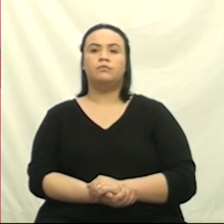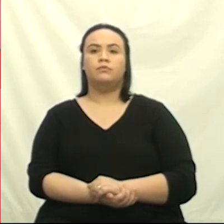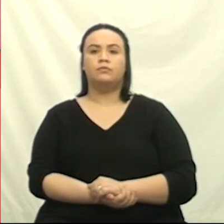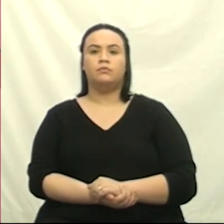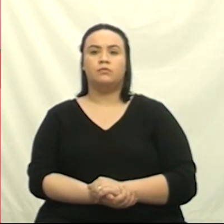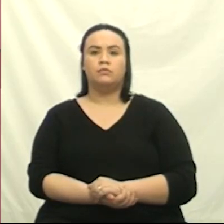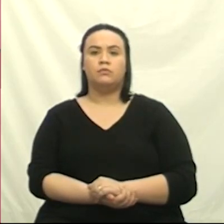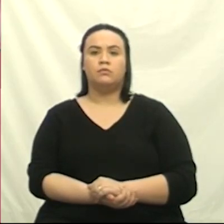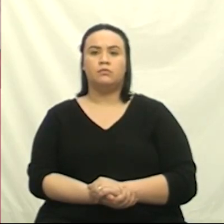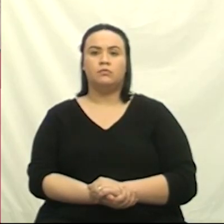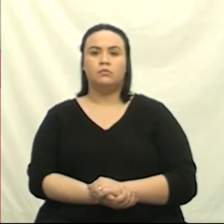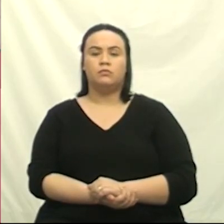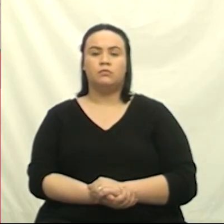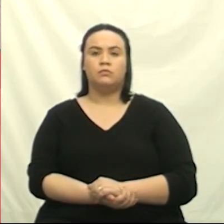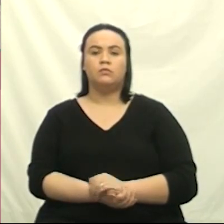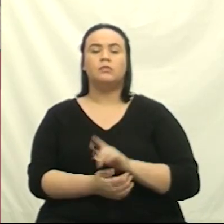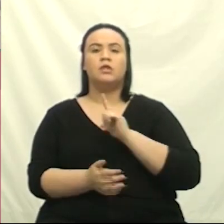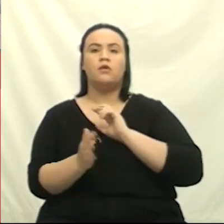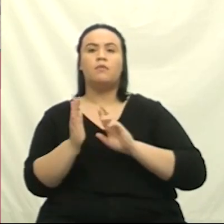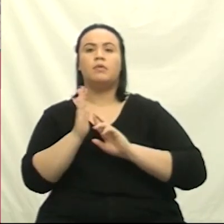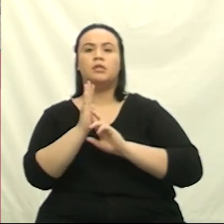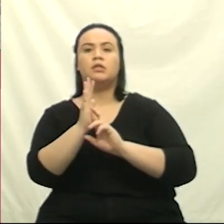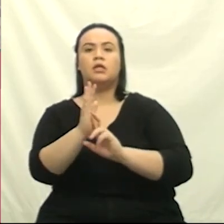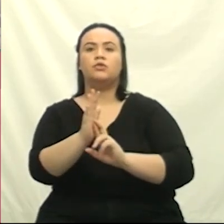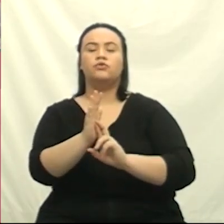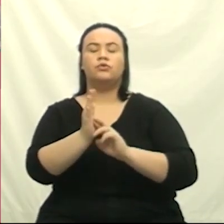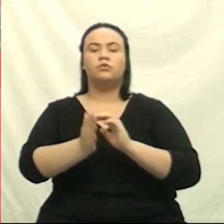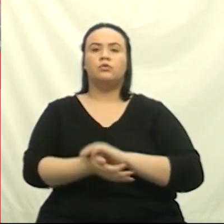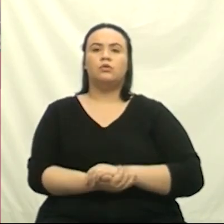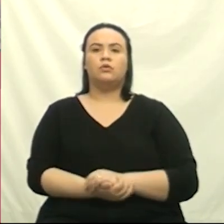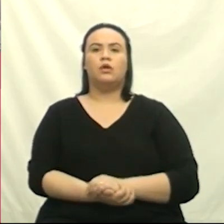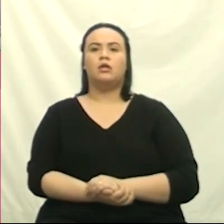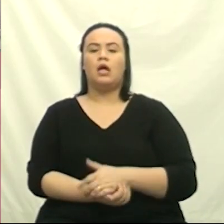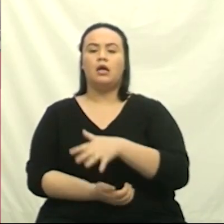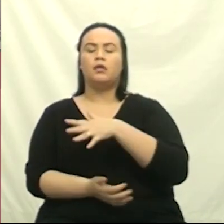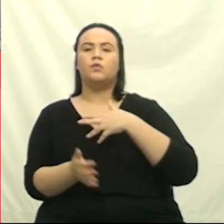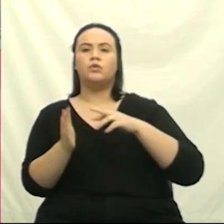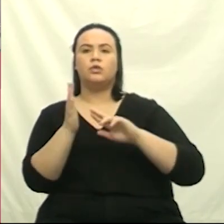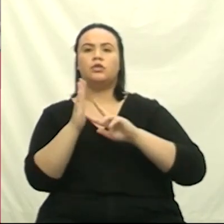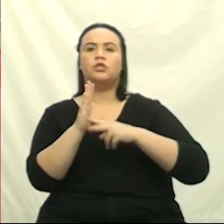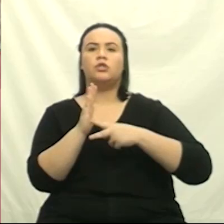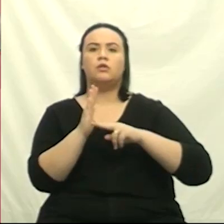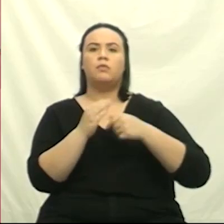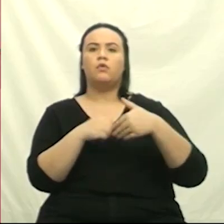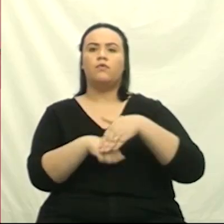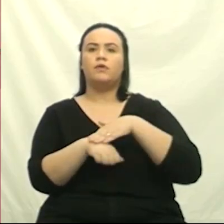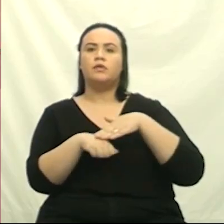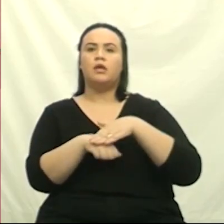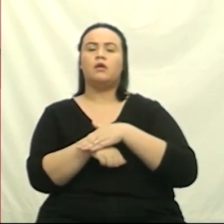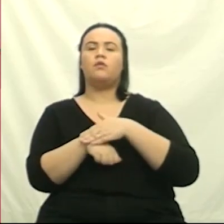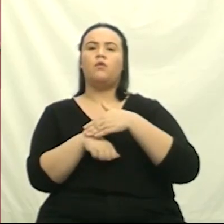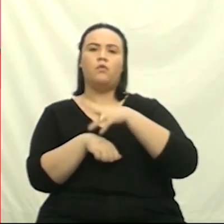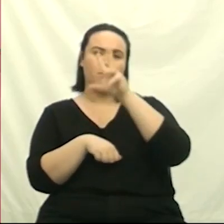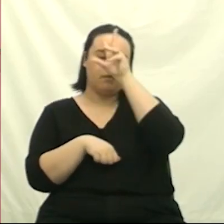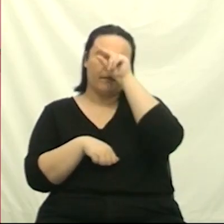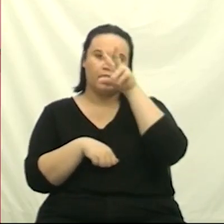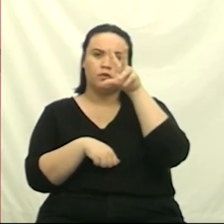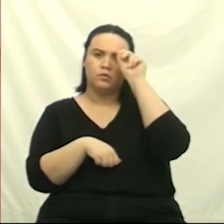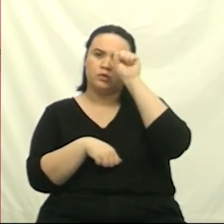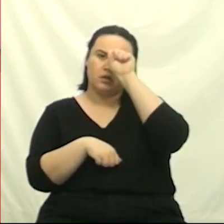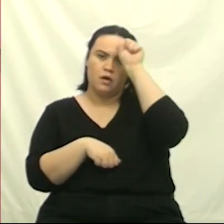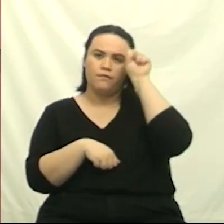levei o Arindo Rocha representando todo o segmento sindical para conversar com o nosso prefeito Clésio Sovar